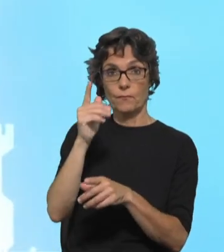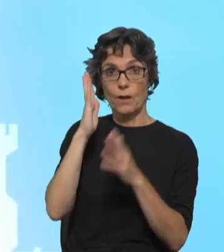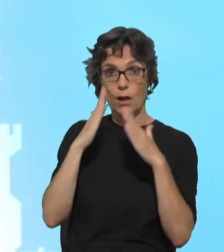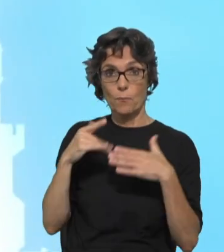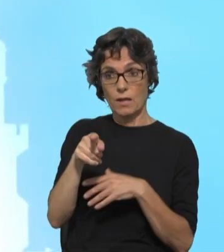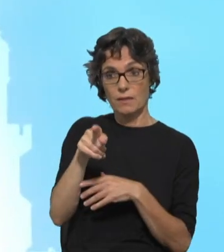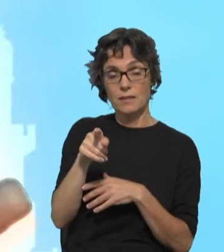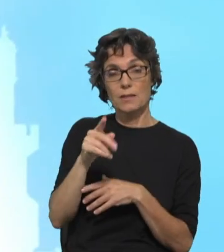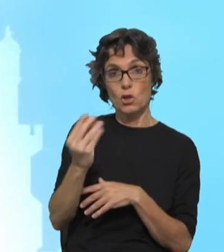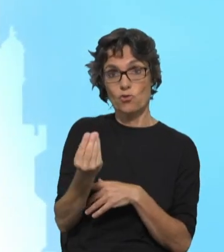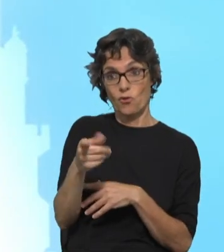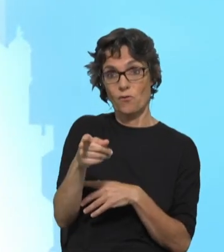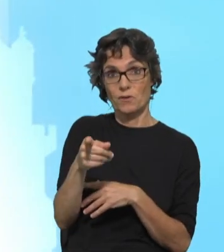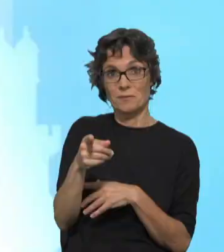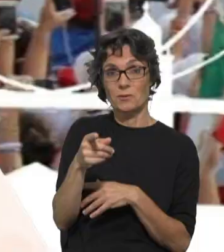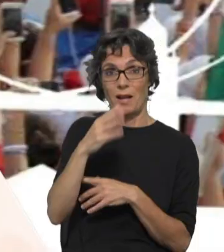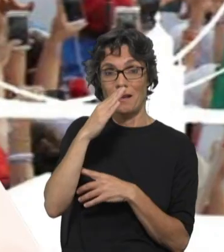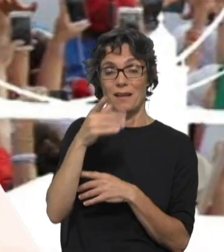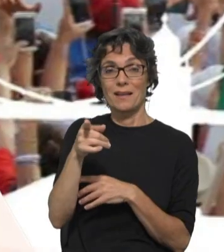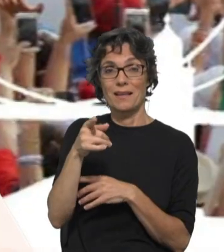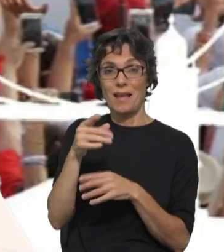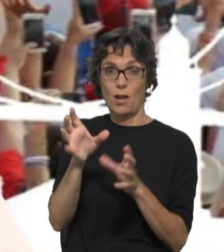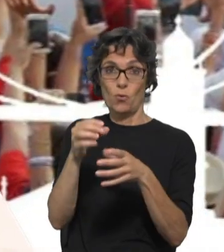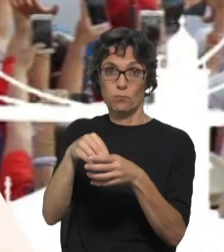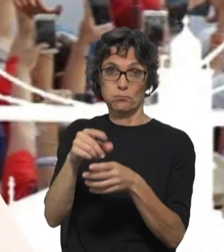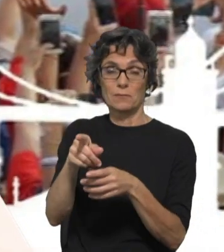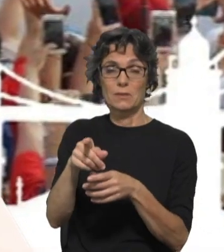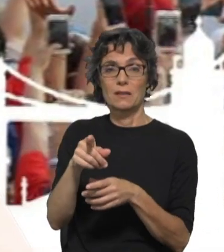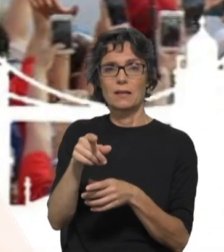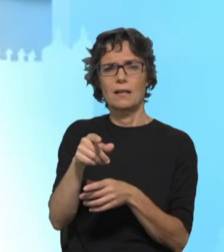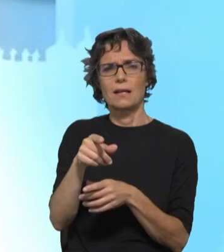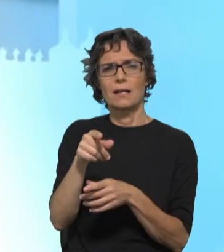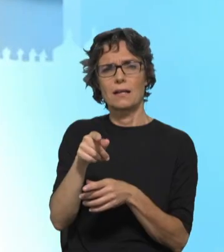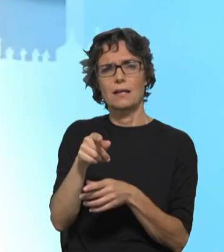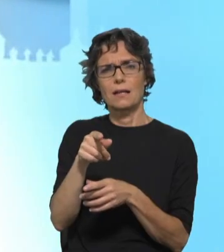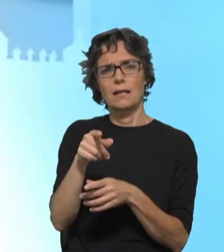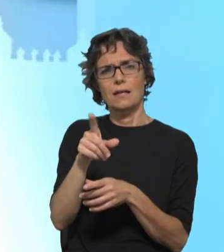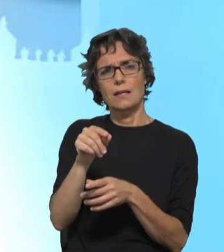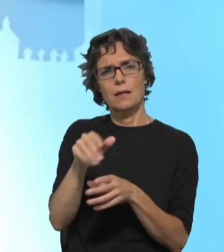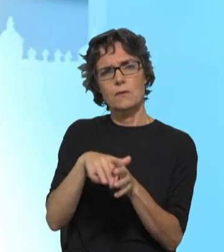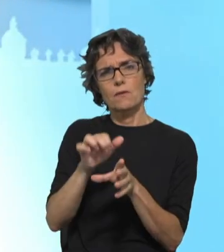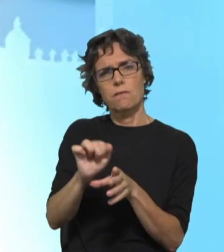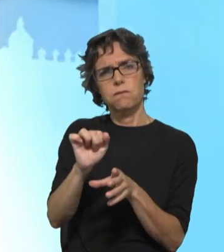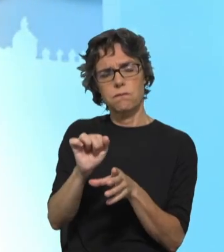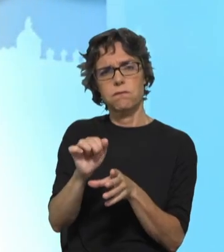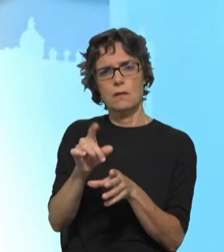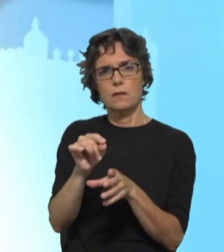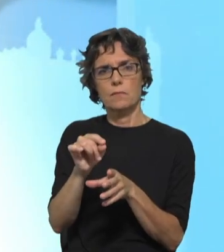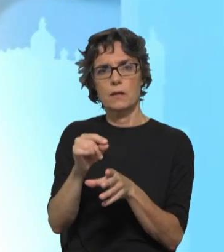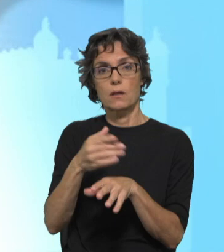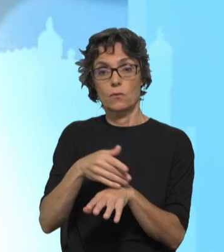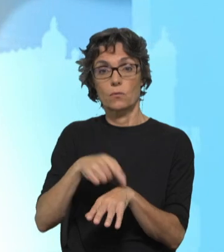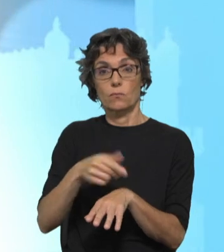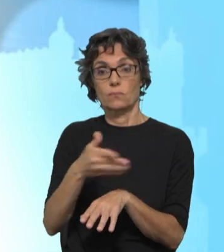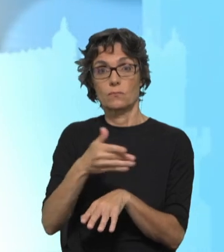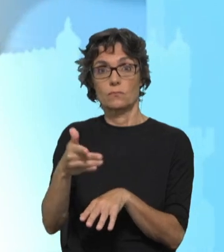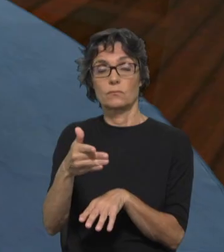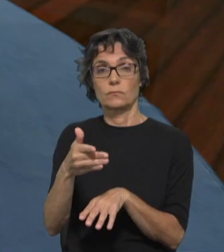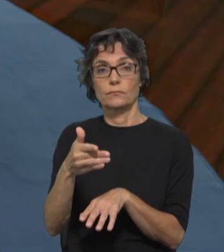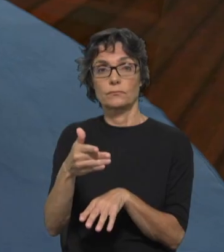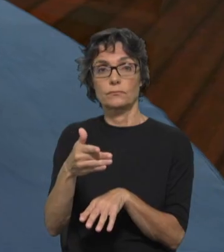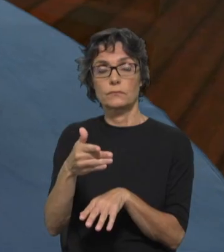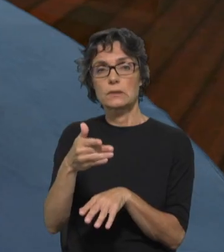eu. Também por essa circunstância, a participação na jornada acontece num período que